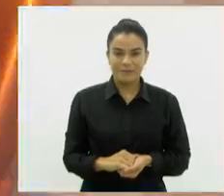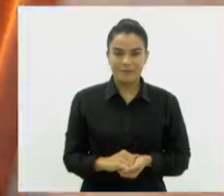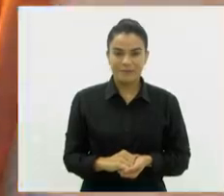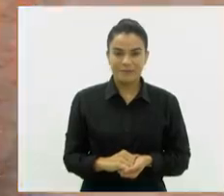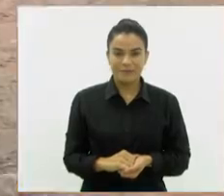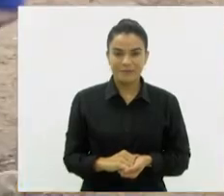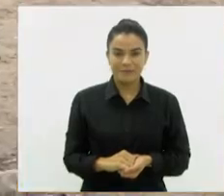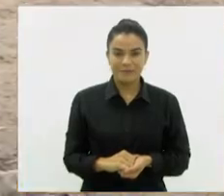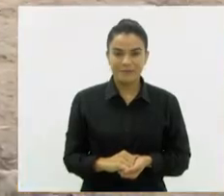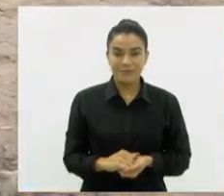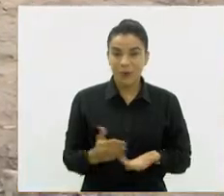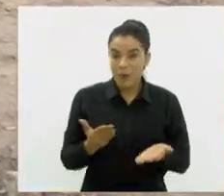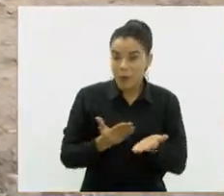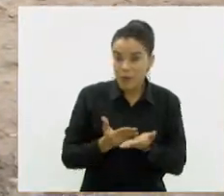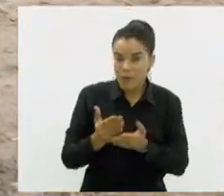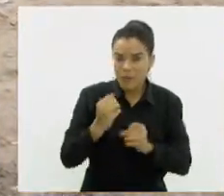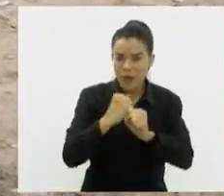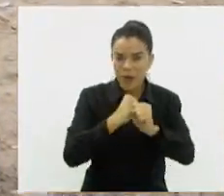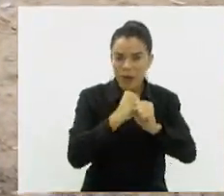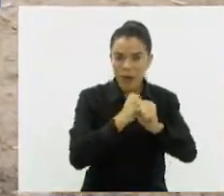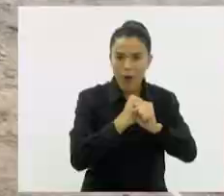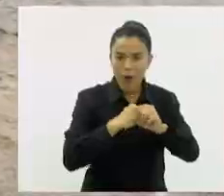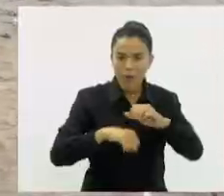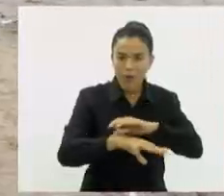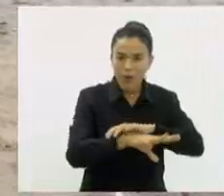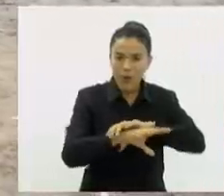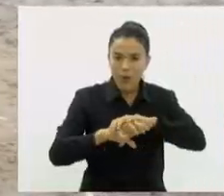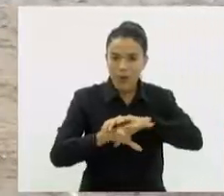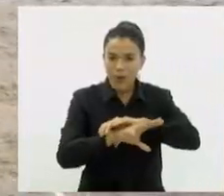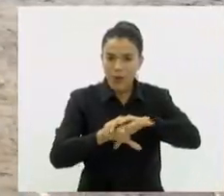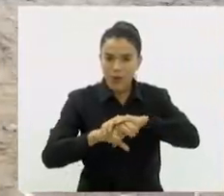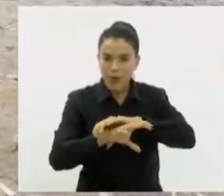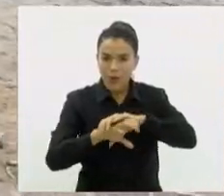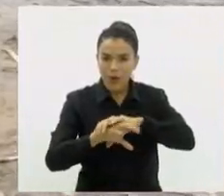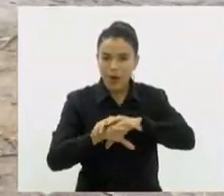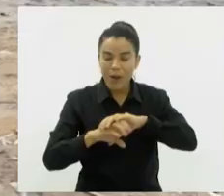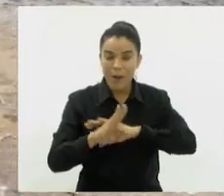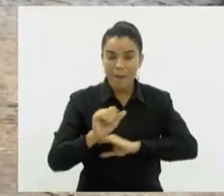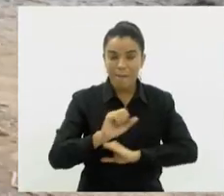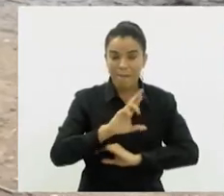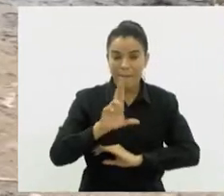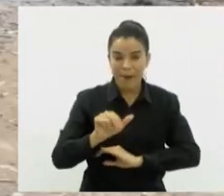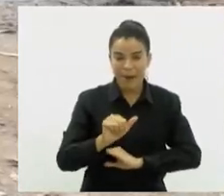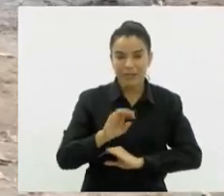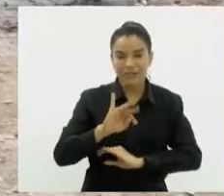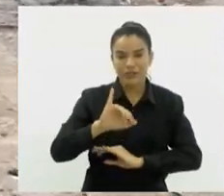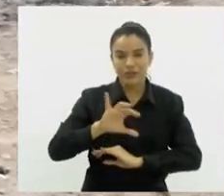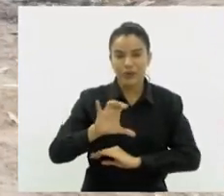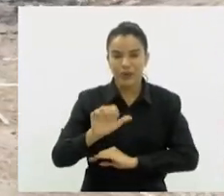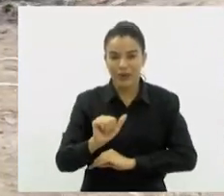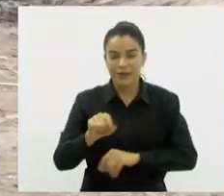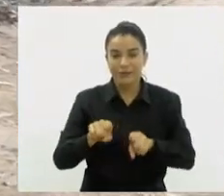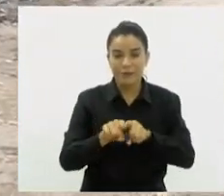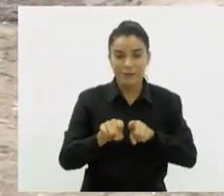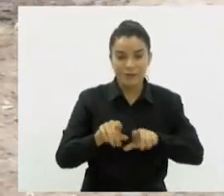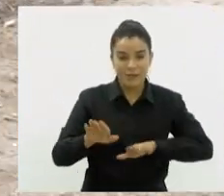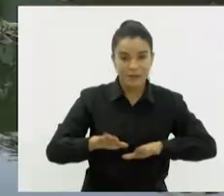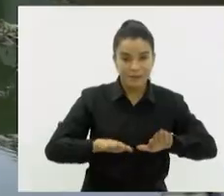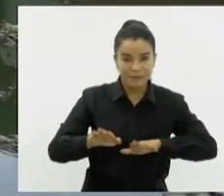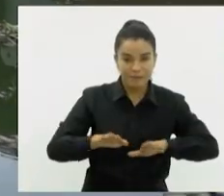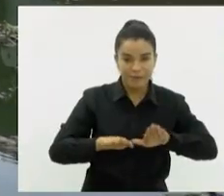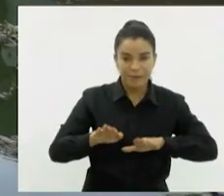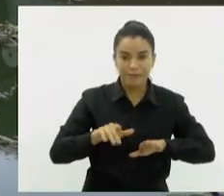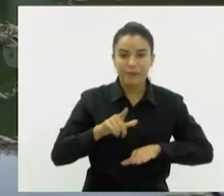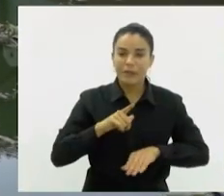hoje começaram as obras de dragagem do Complexo lagunar da Barra da Tijuca de jacaré Paguá na zona oeste a intervenção tem